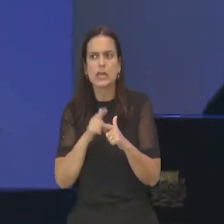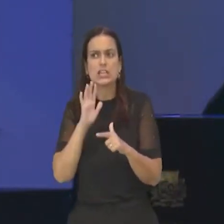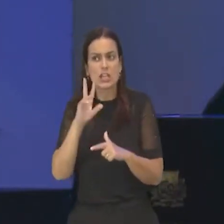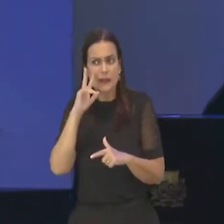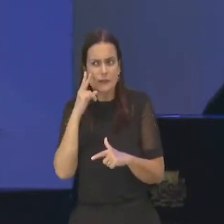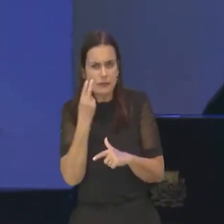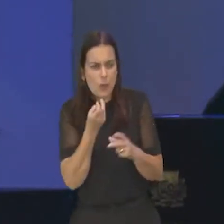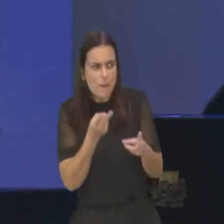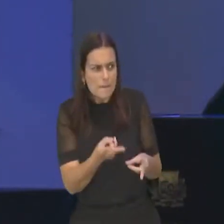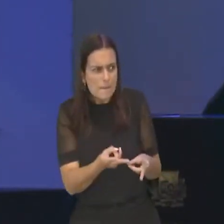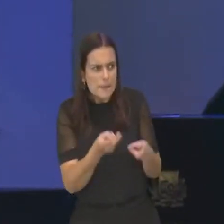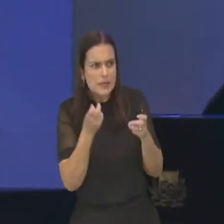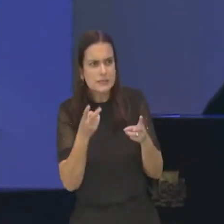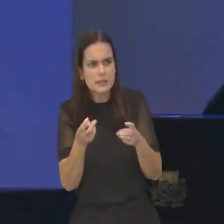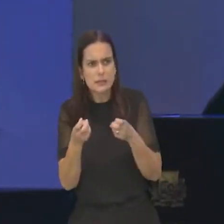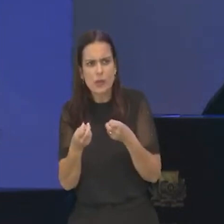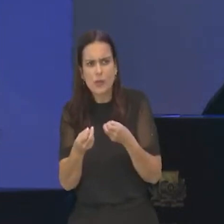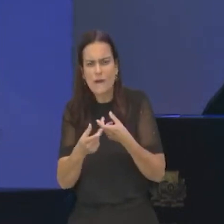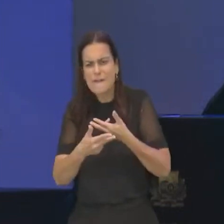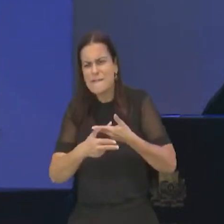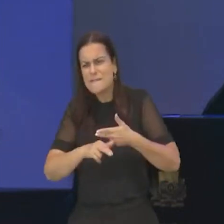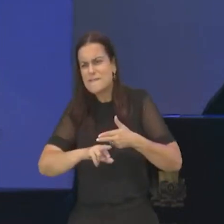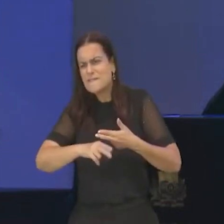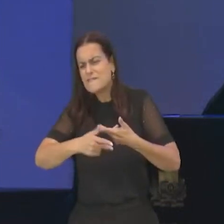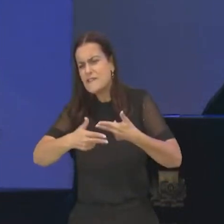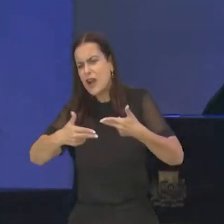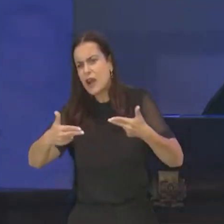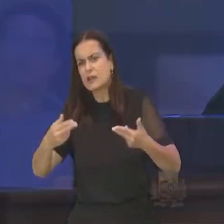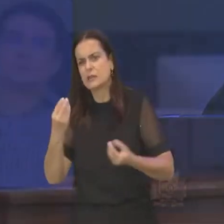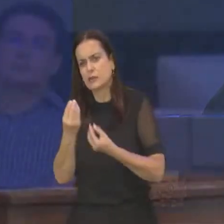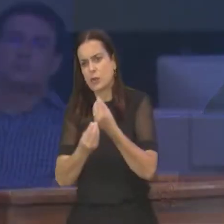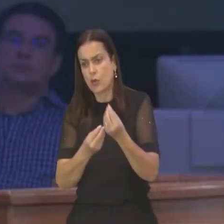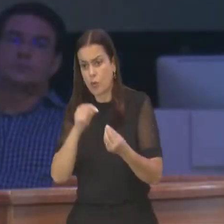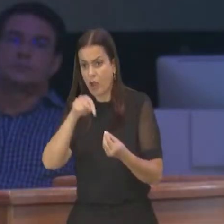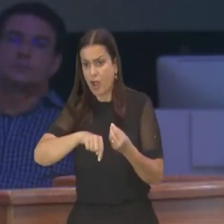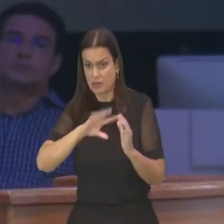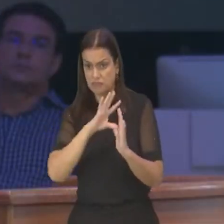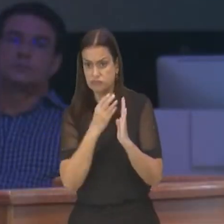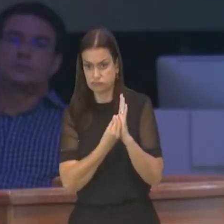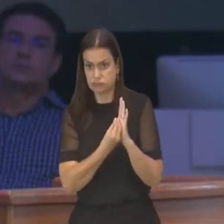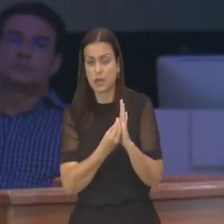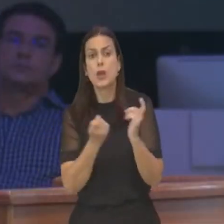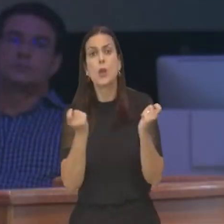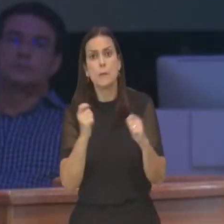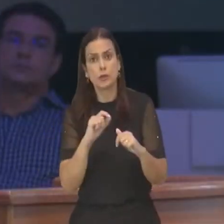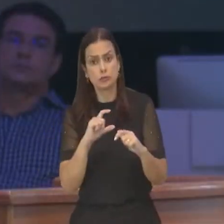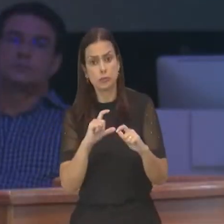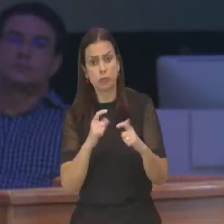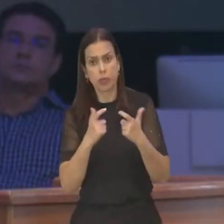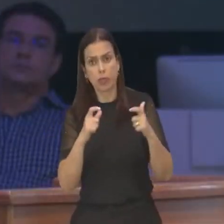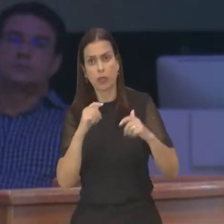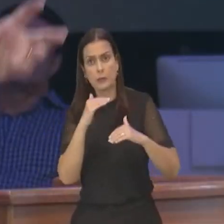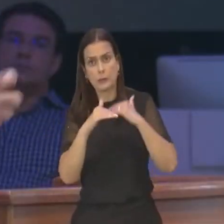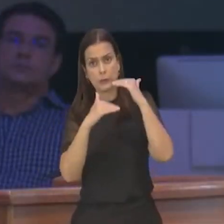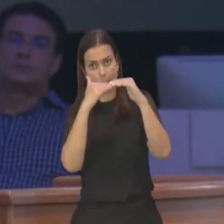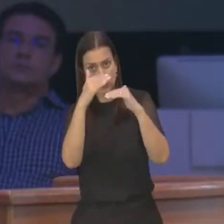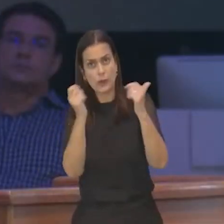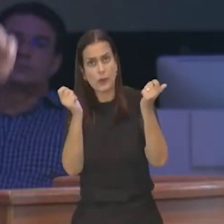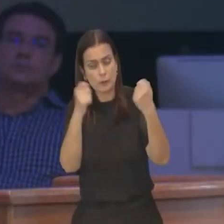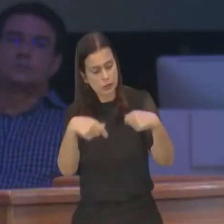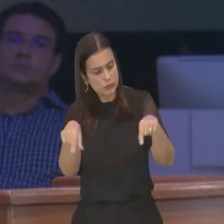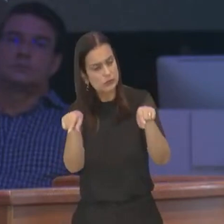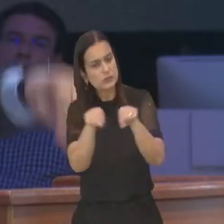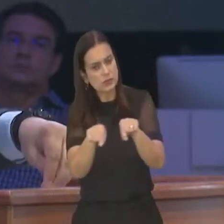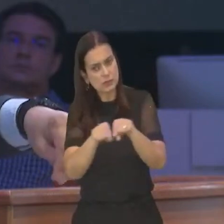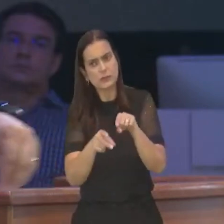já percebi várias movimentações assim no nosso meio, e nós podemos multiplicar, e nós podemos crescer essas